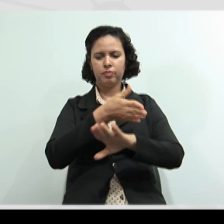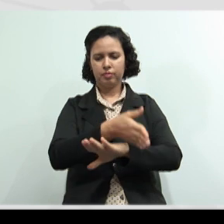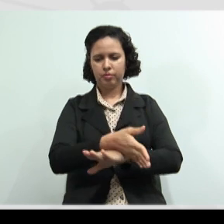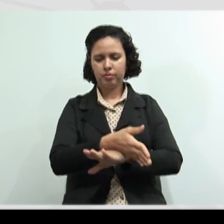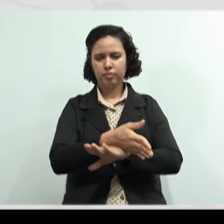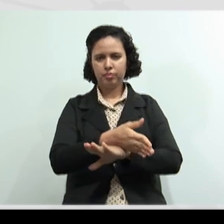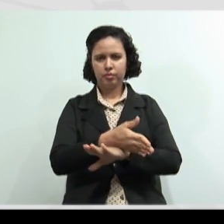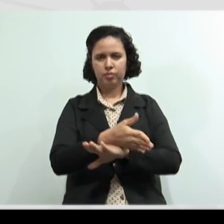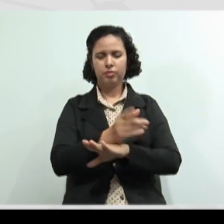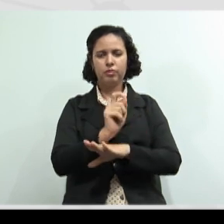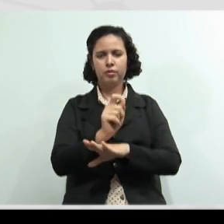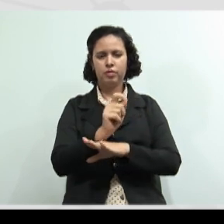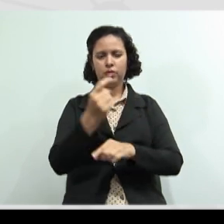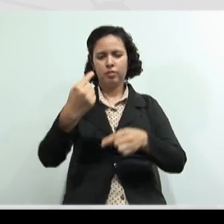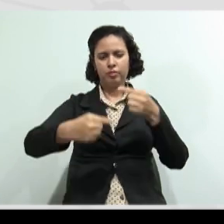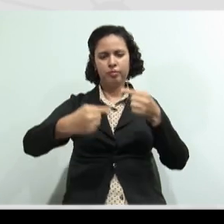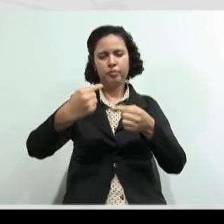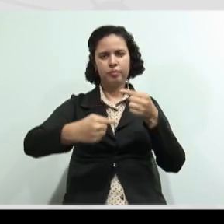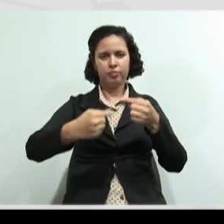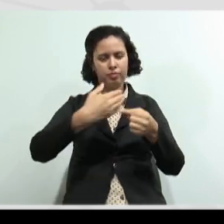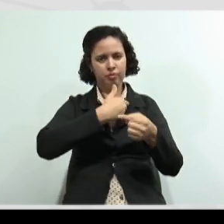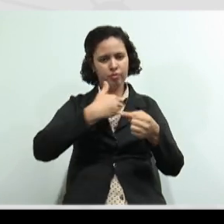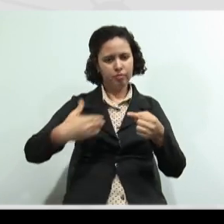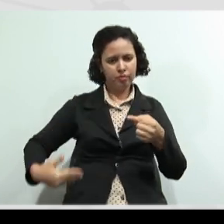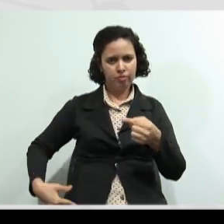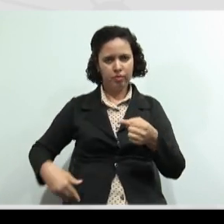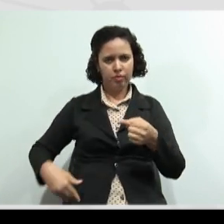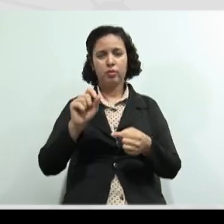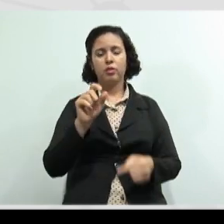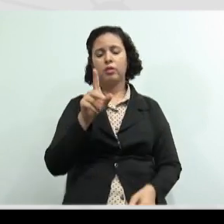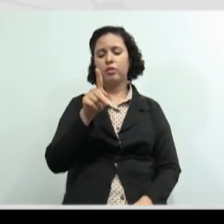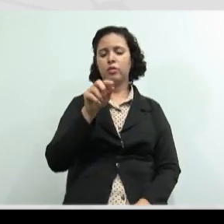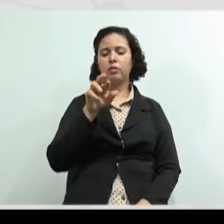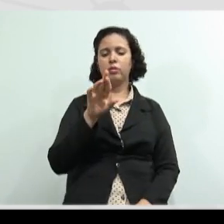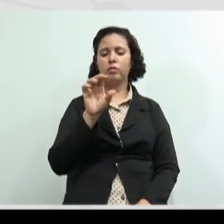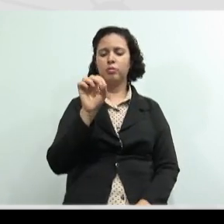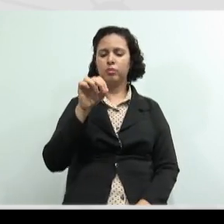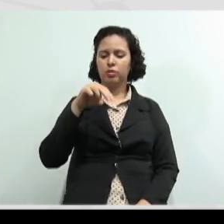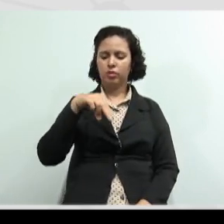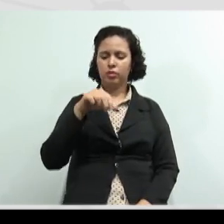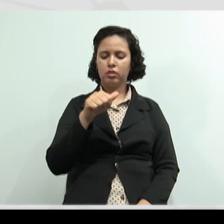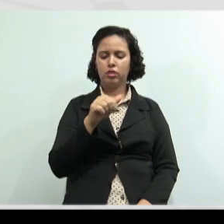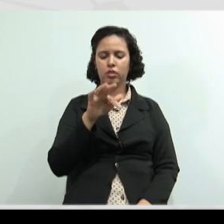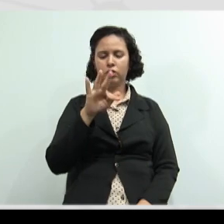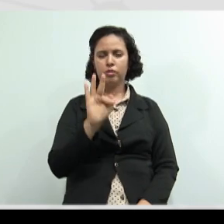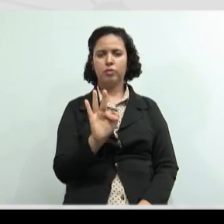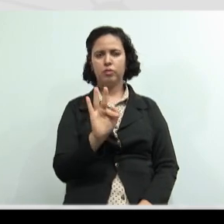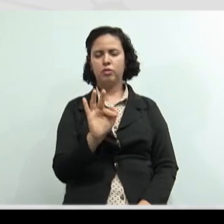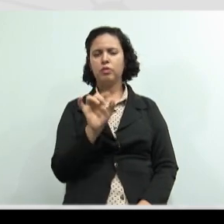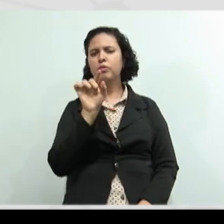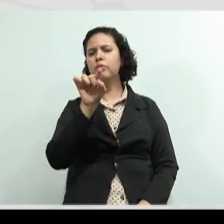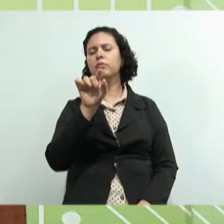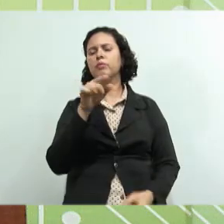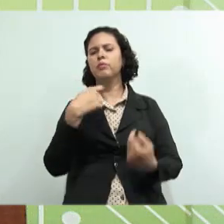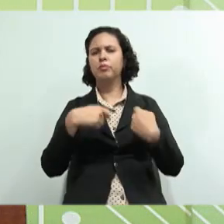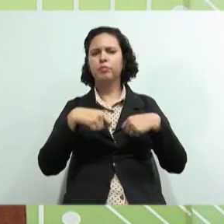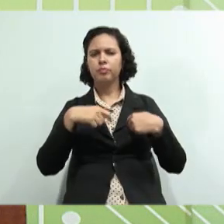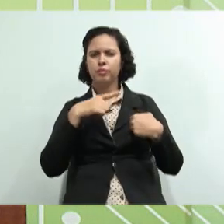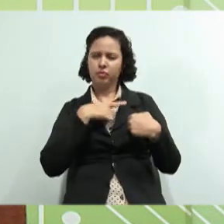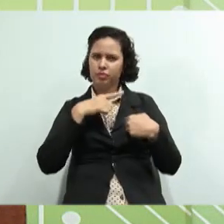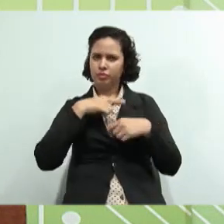certas políticas públicas, como por exemplo o Pronaf. E aí, o que você precisa ter para ser um agricultor